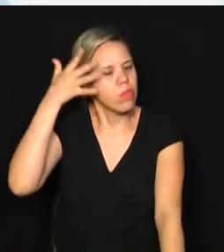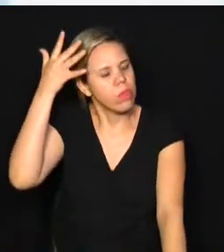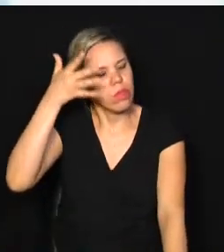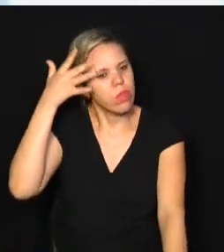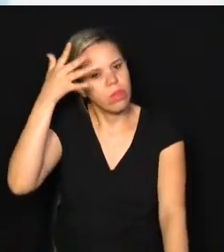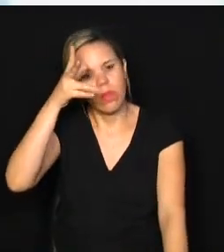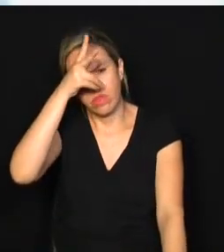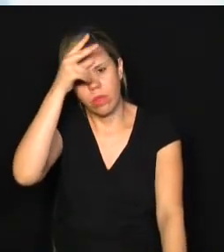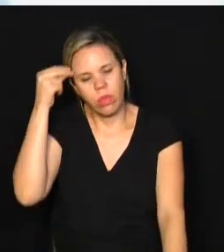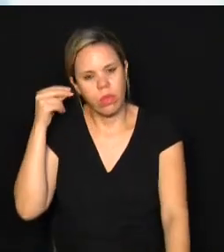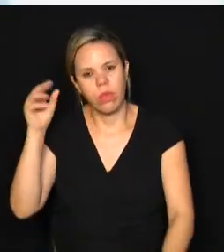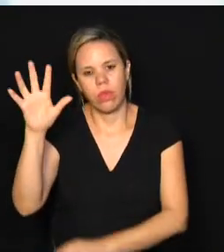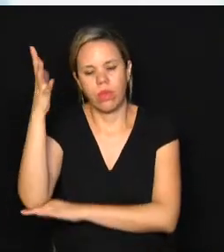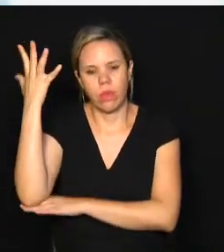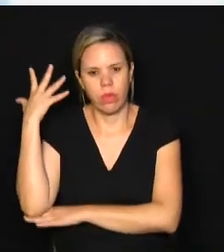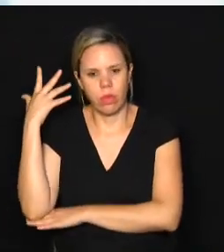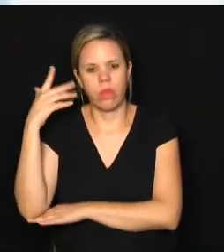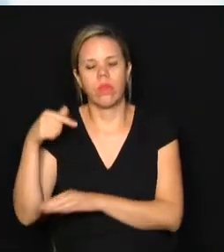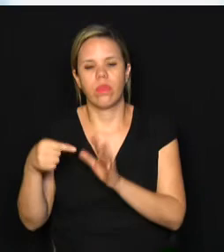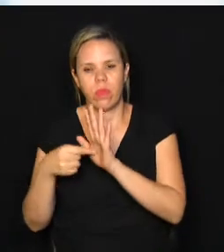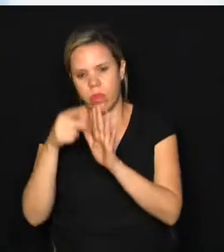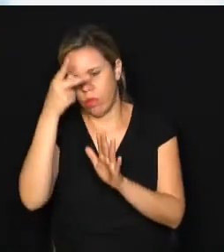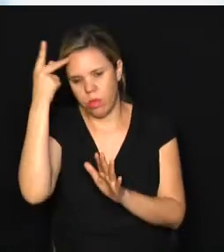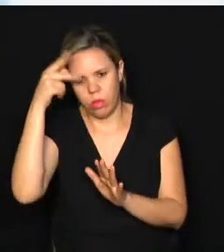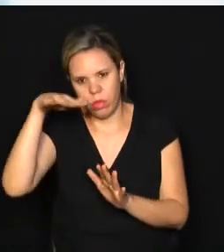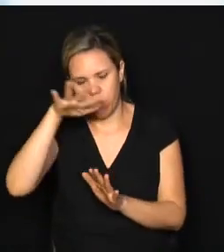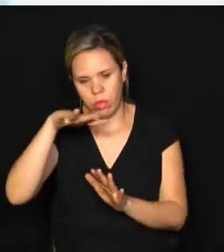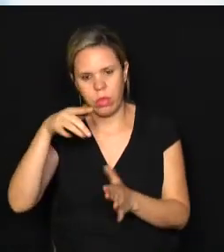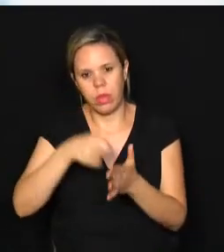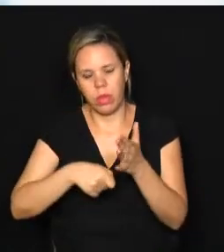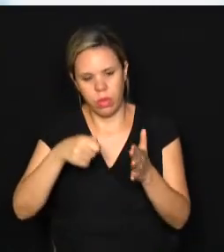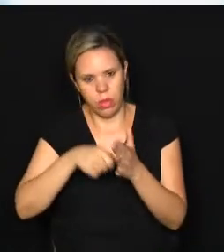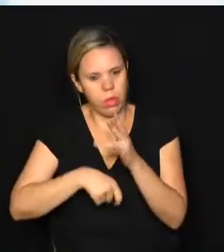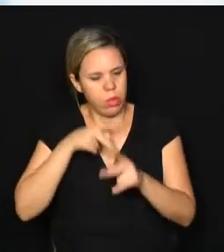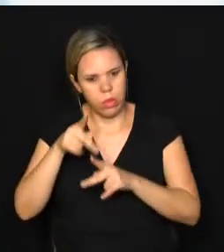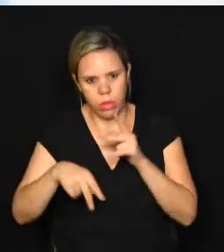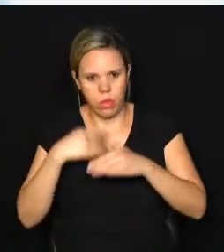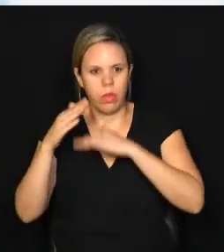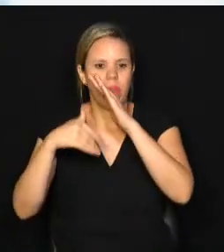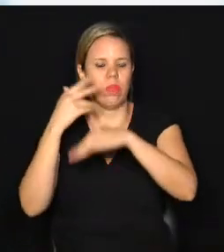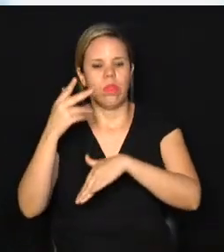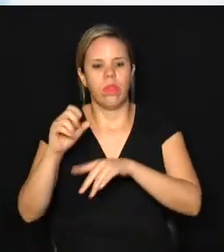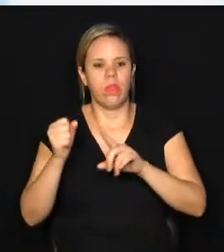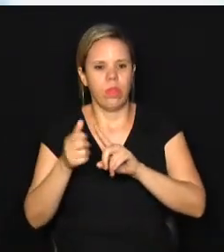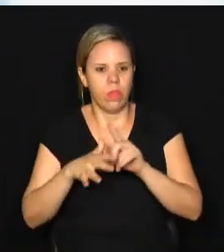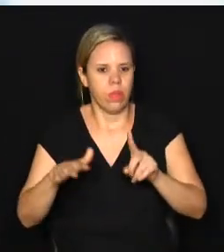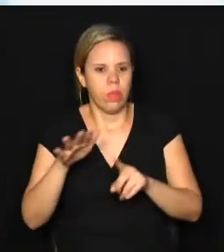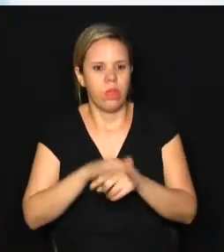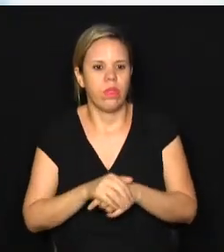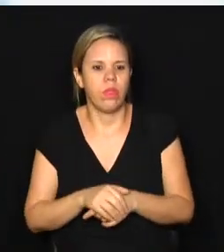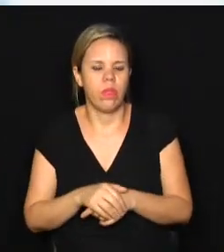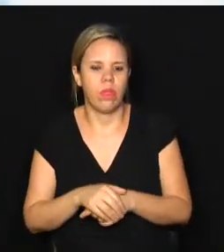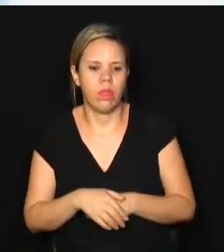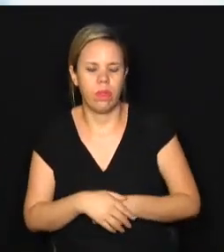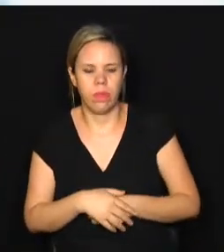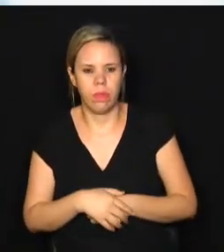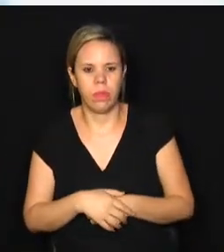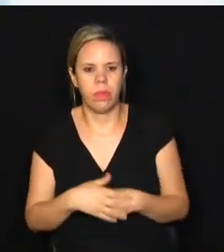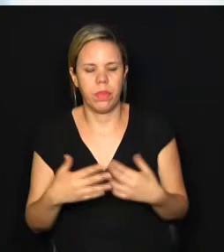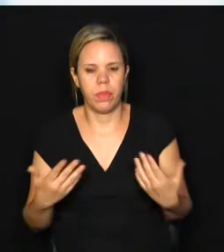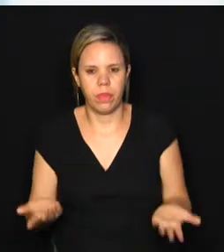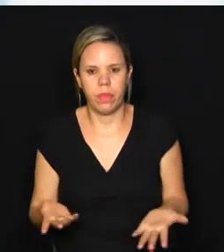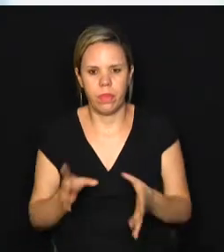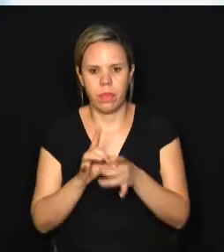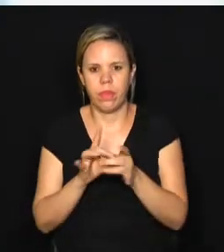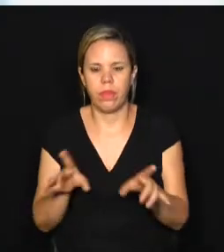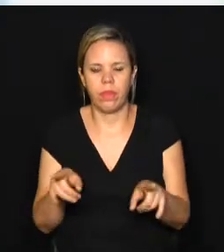Natureza, ele traz o popular justamente porque é uma luta popular que tem que ser construída com a sociedade, para a sociedade. Então, eu deixo aí